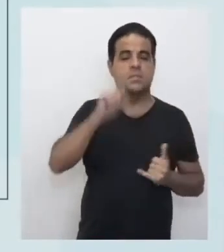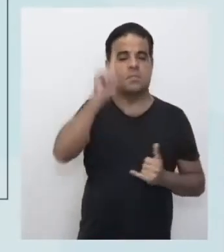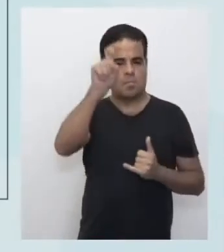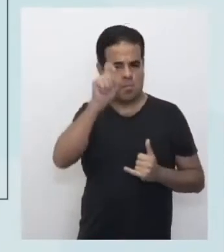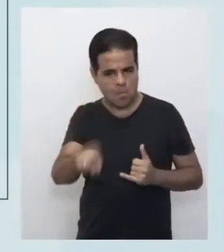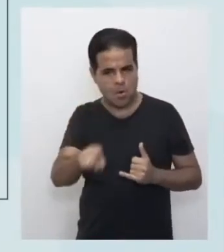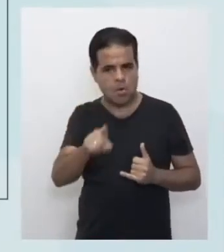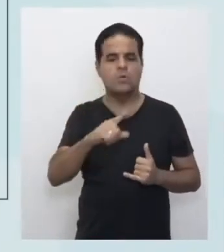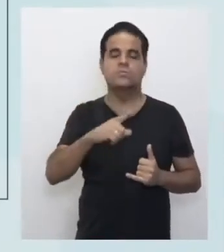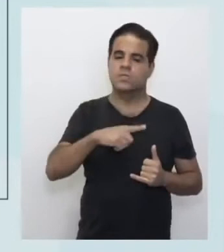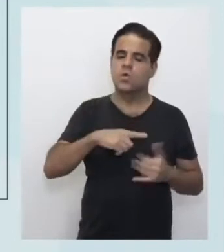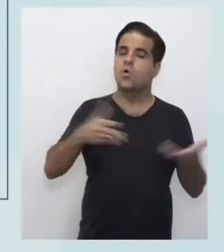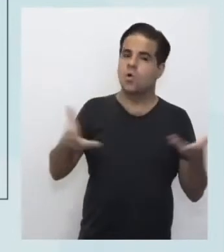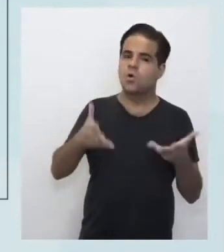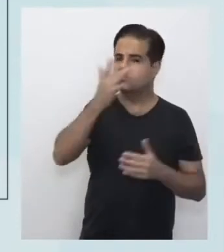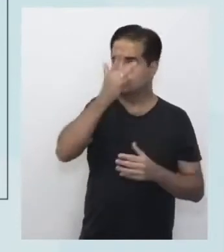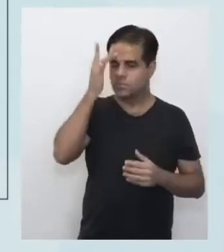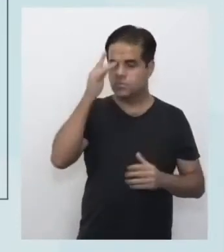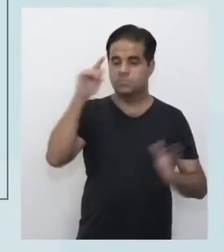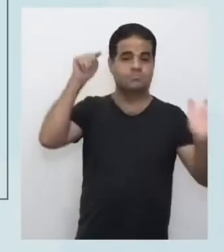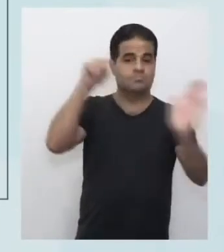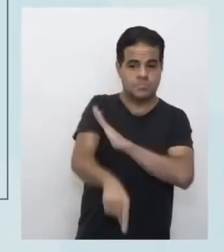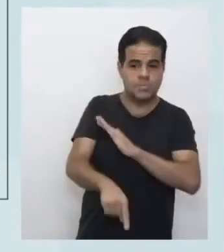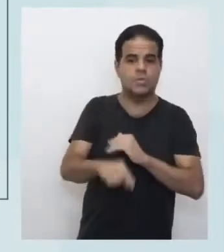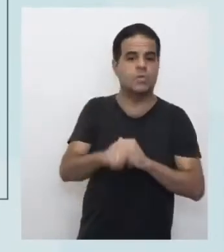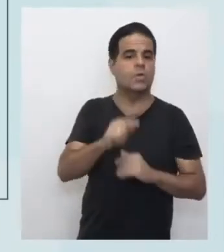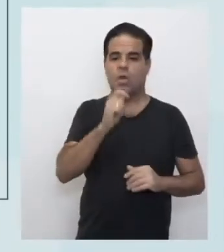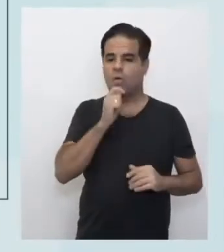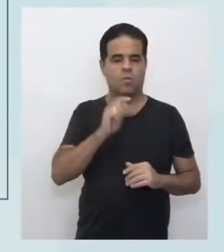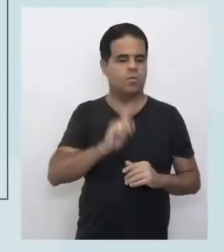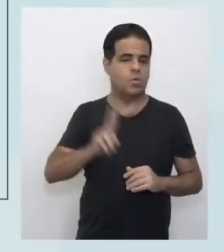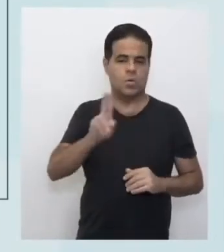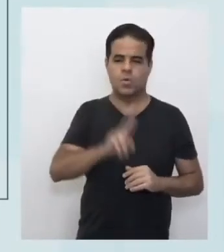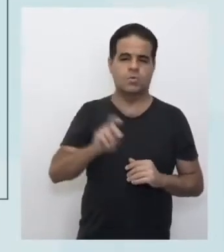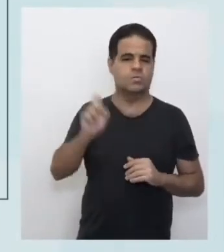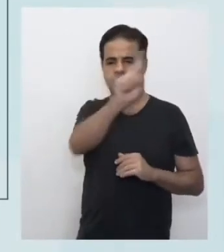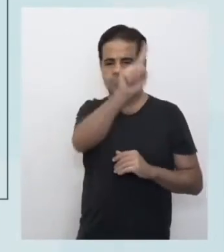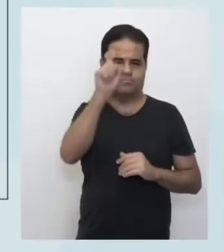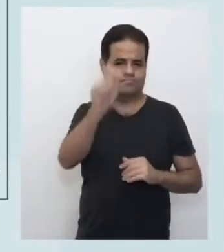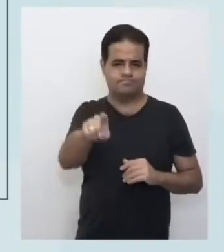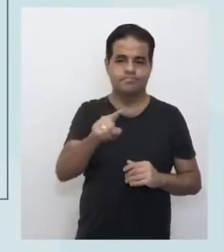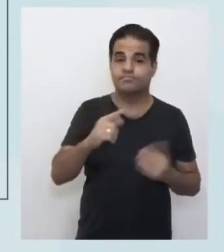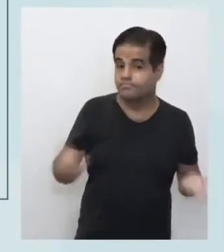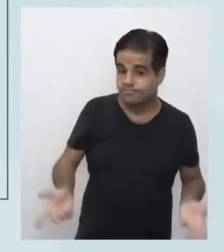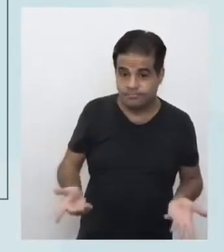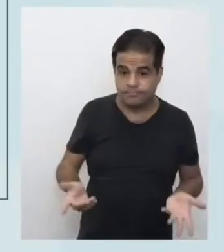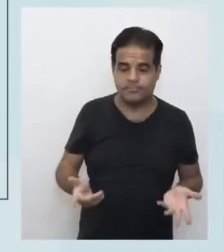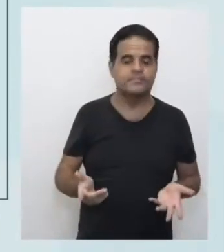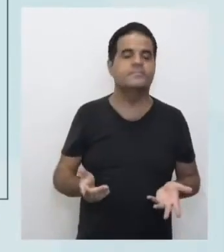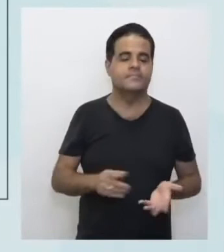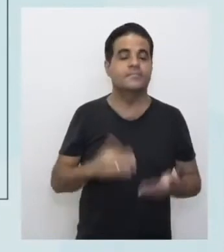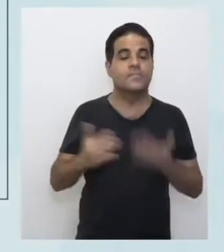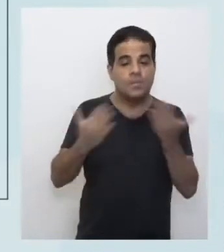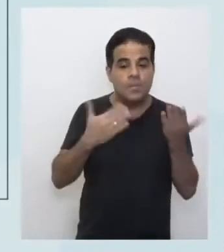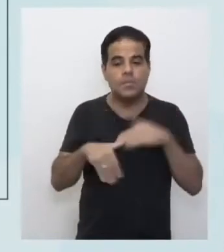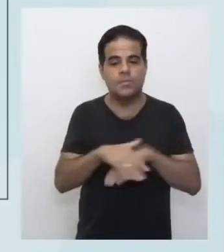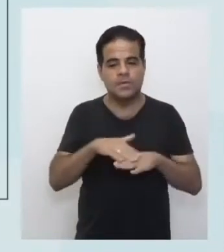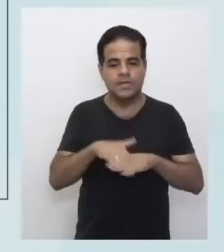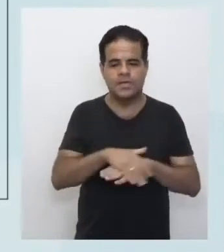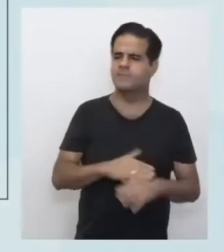né? Que hoje em dia o pessoal faz perguntas sem usar ponto de interrogação, né, nas